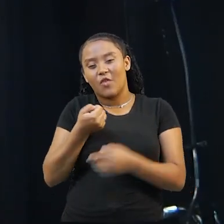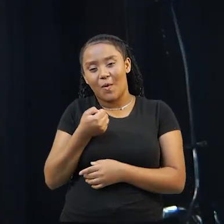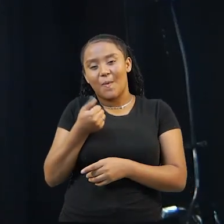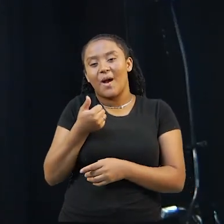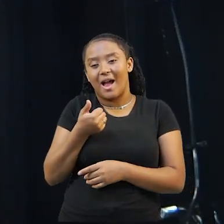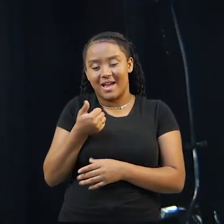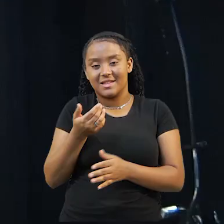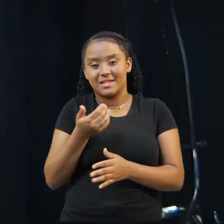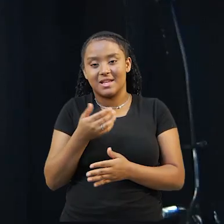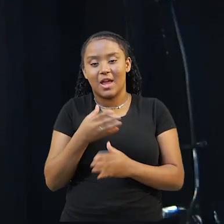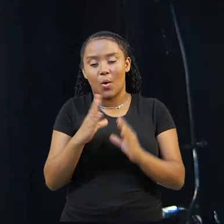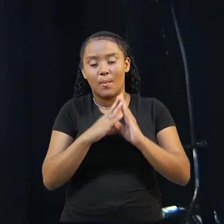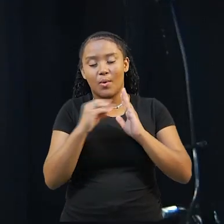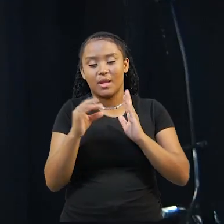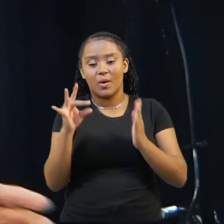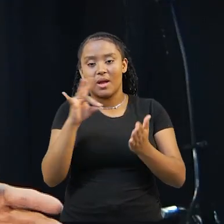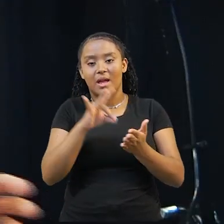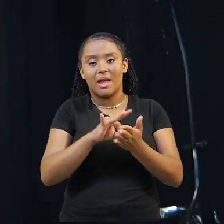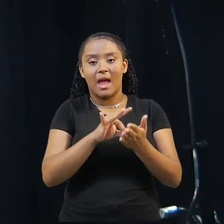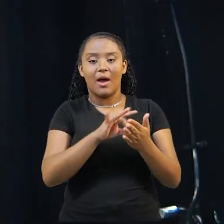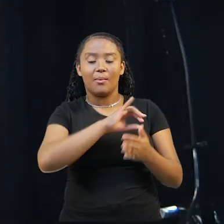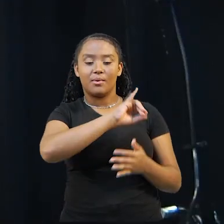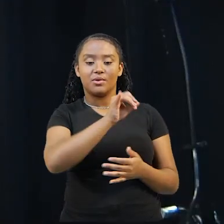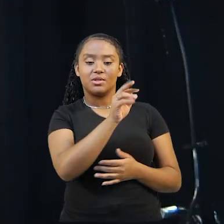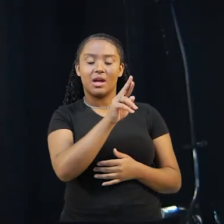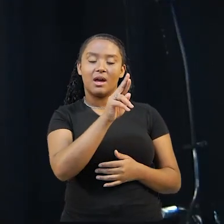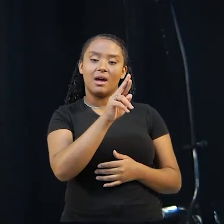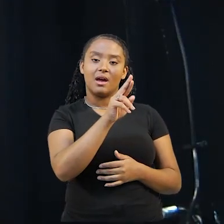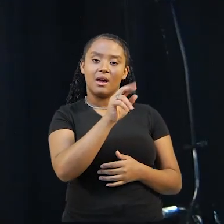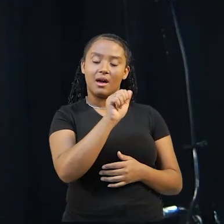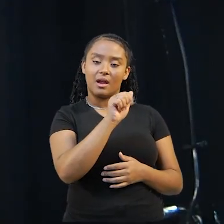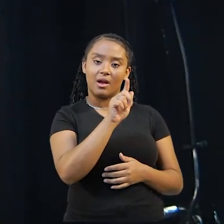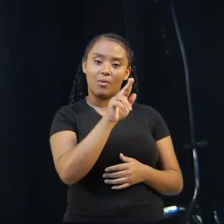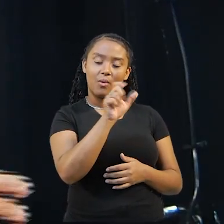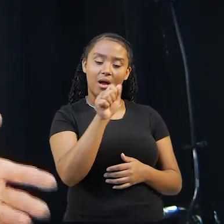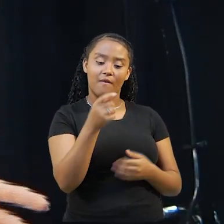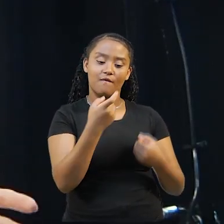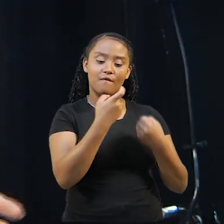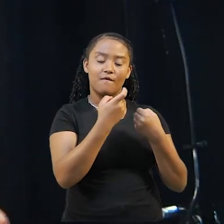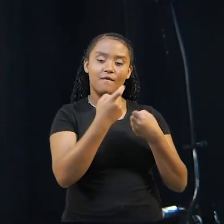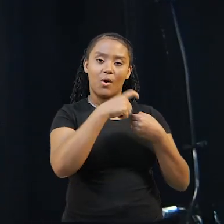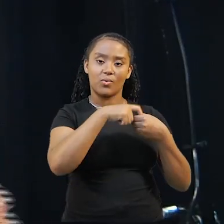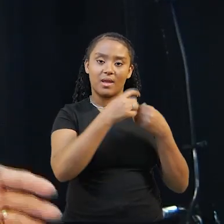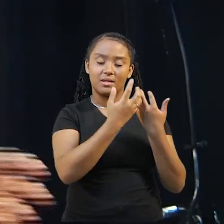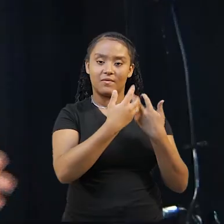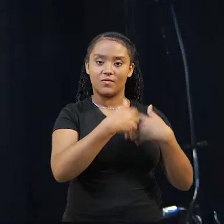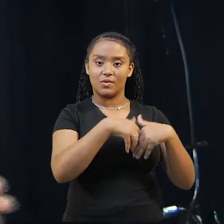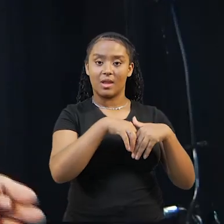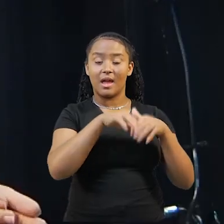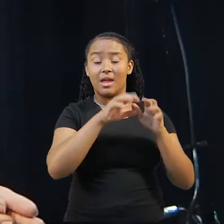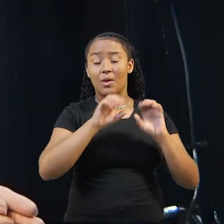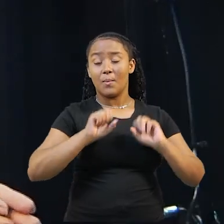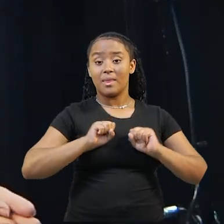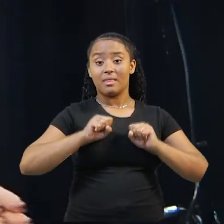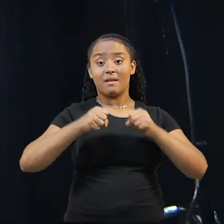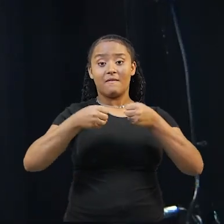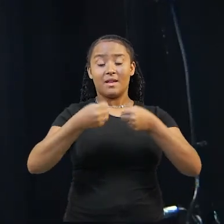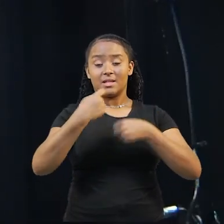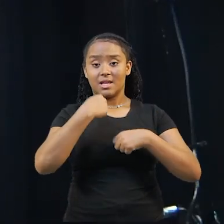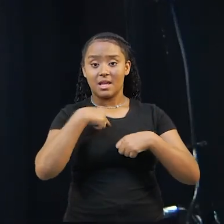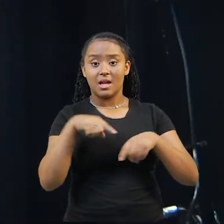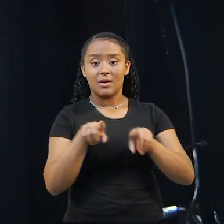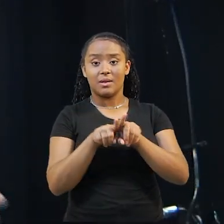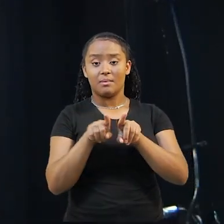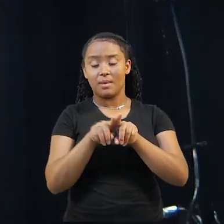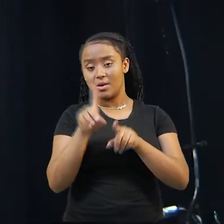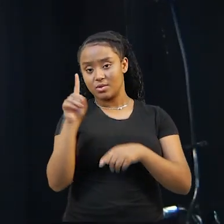alcançar um modelo real para que o Jaraguá voltasse a funcionar. E a grande defesa que tanto eu